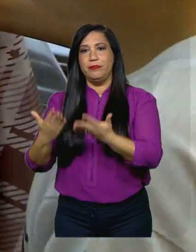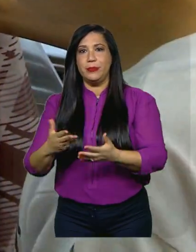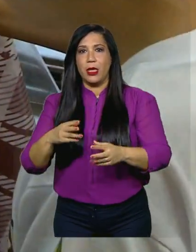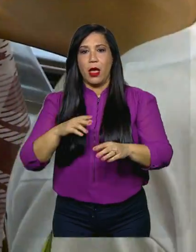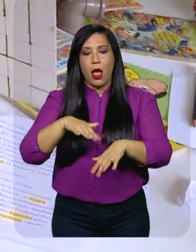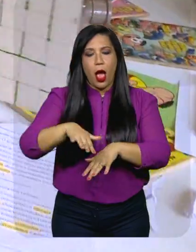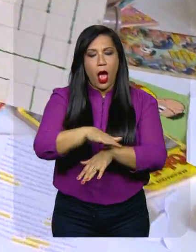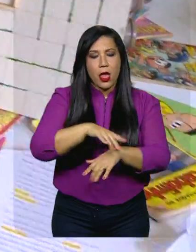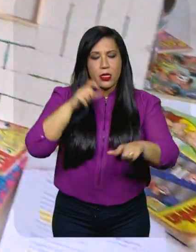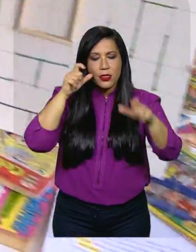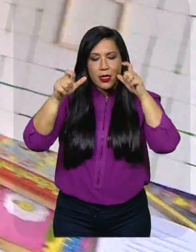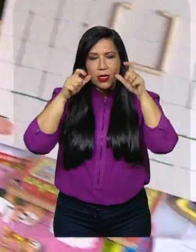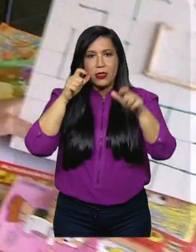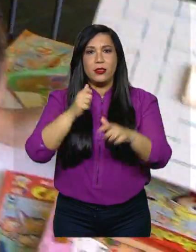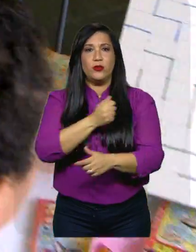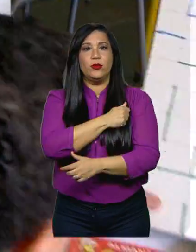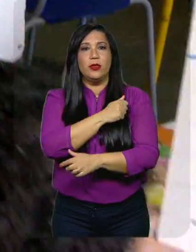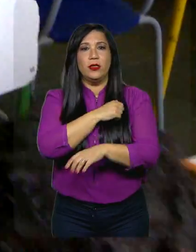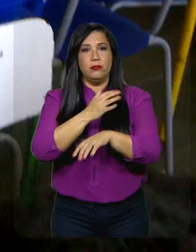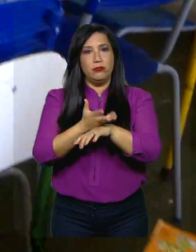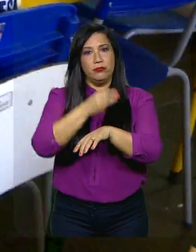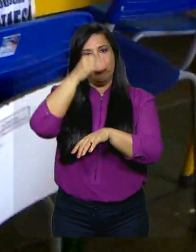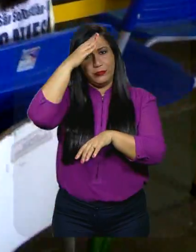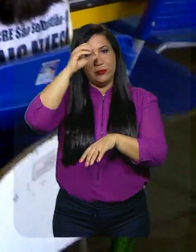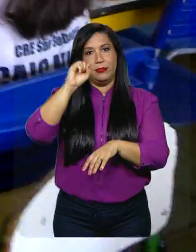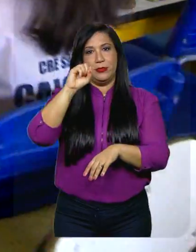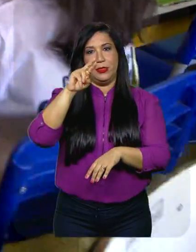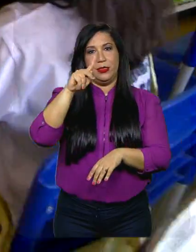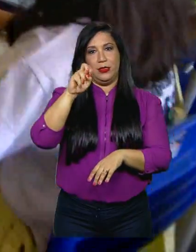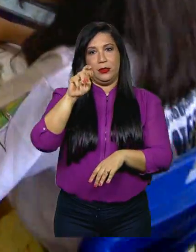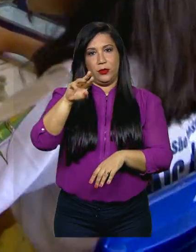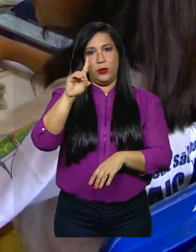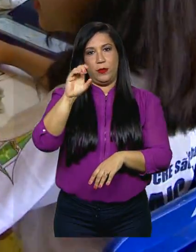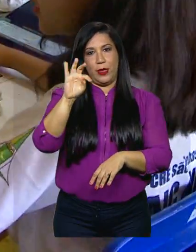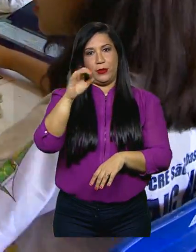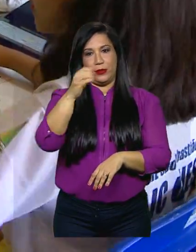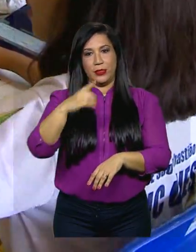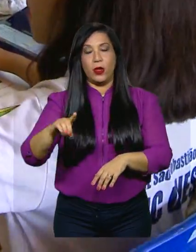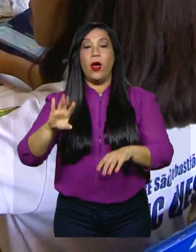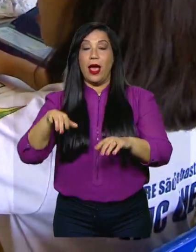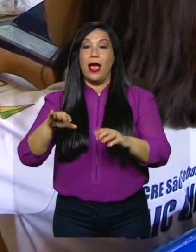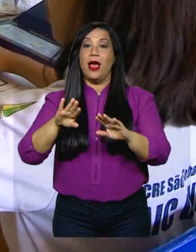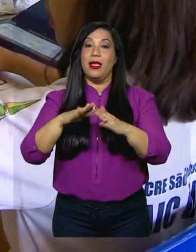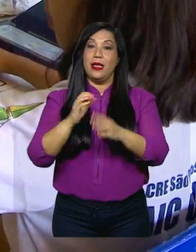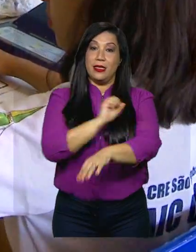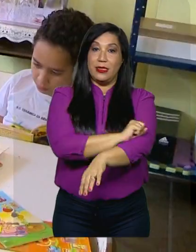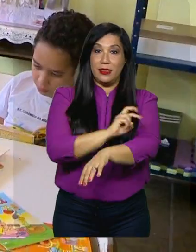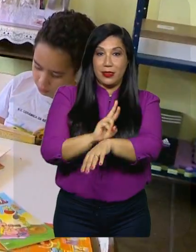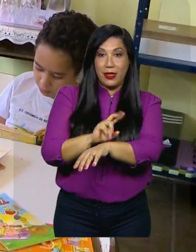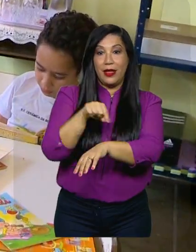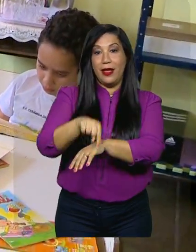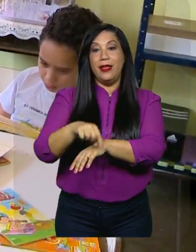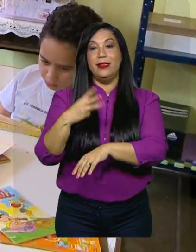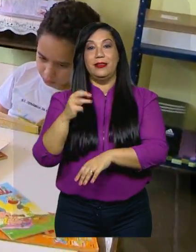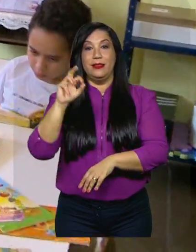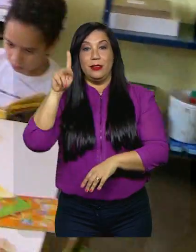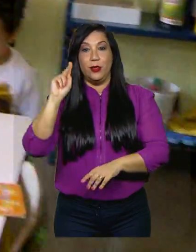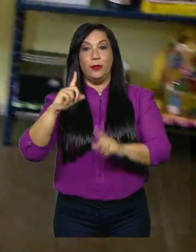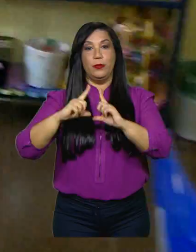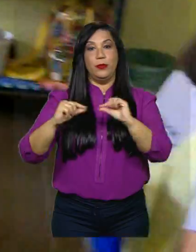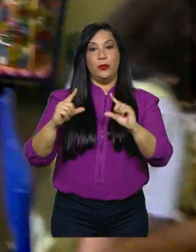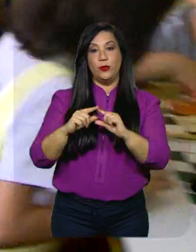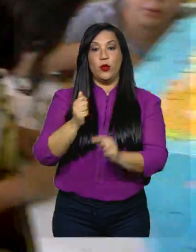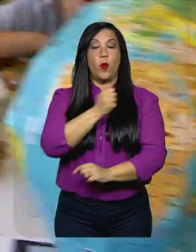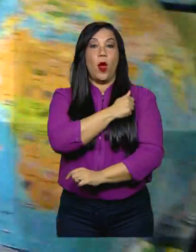altas habilidades e superdotação. Na sala de recurso dessa escola de São Sebastião, a 30 quilômetros de Brasília,